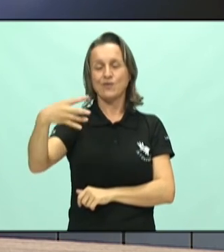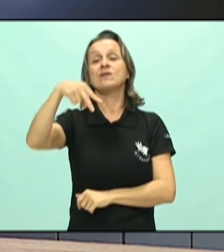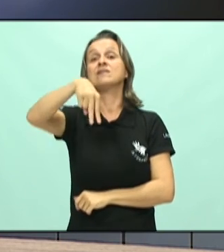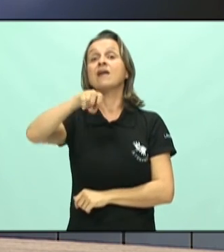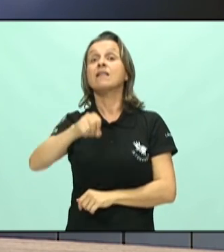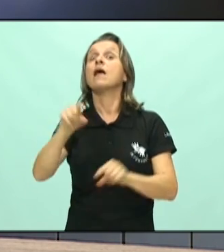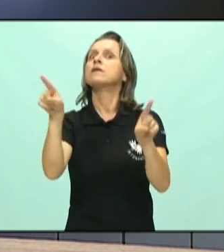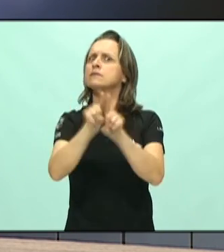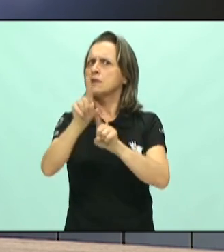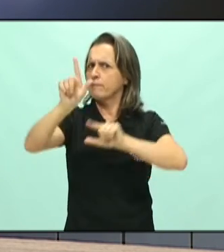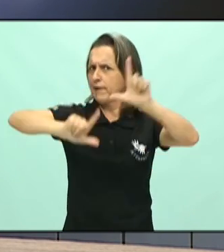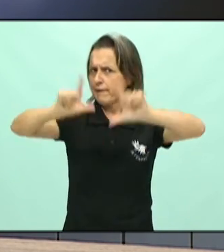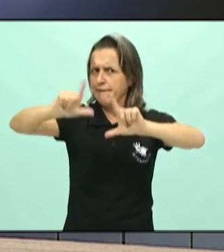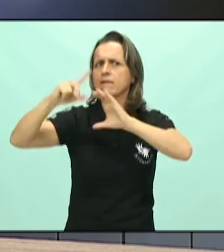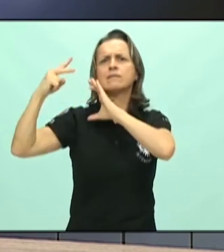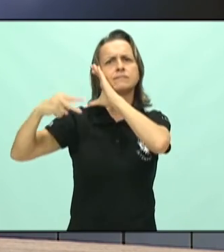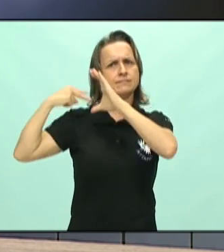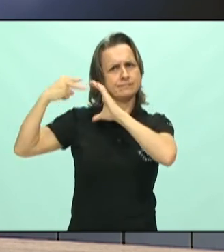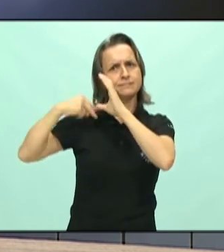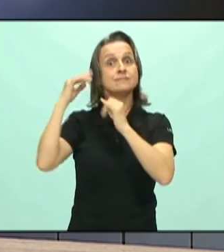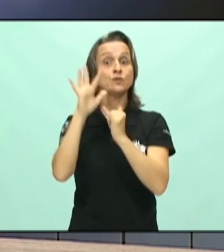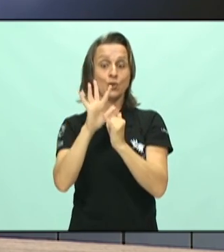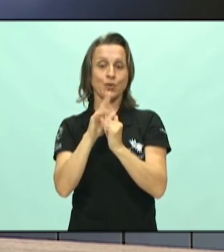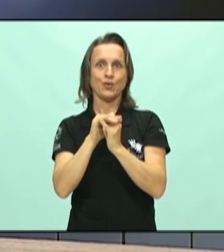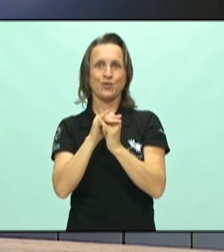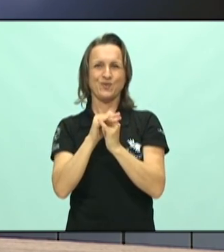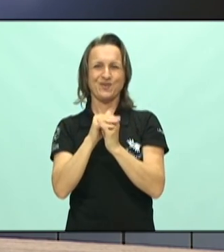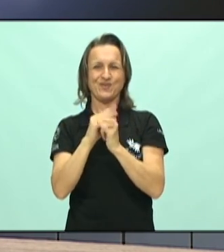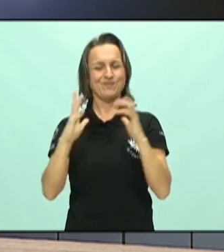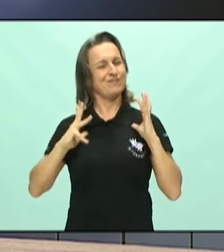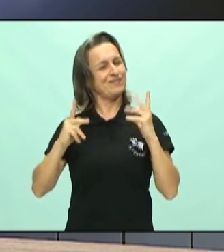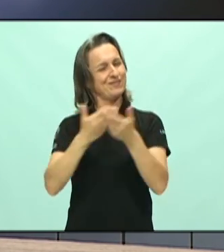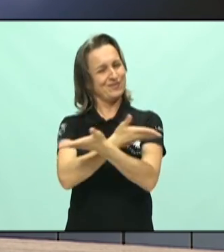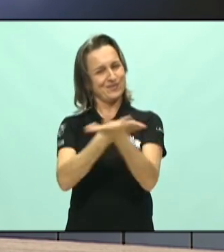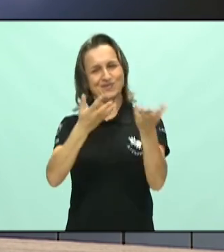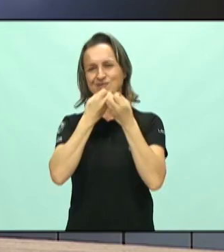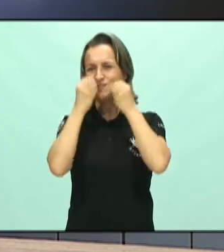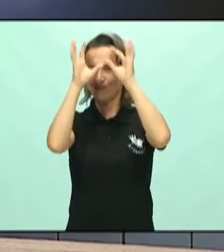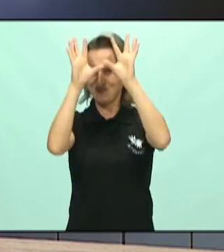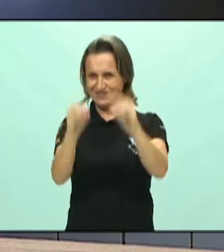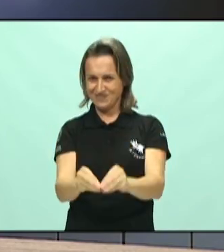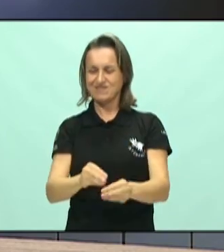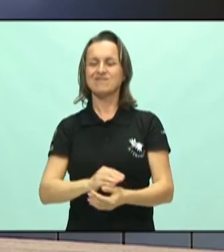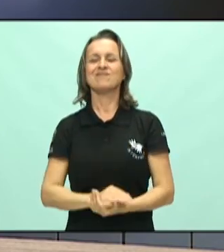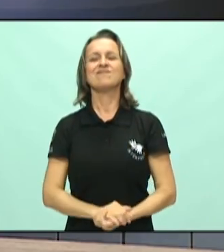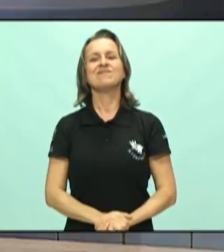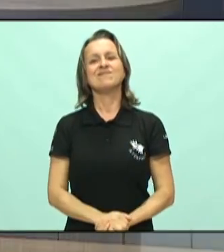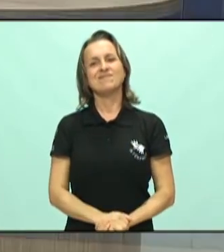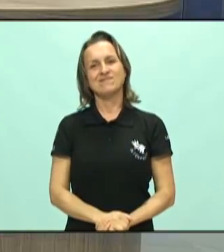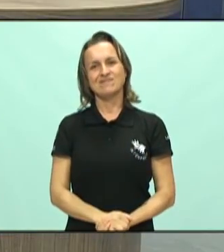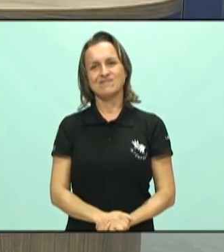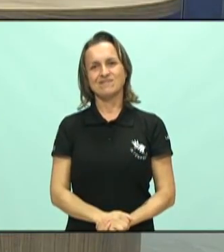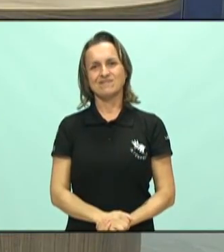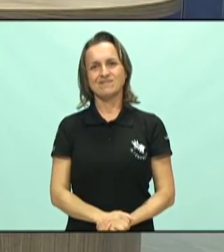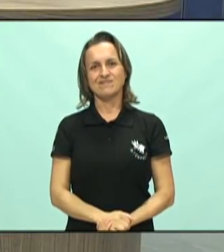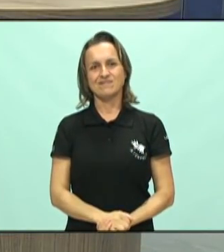de Vereadores de Itajaí no YouTube. Para todos, uma boa noite e até a próxima.